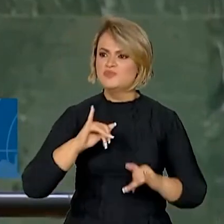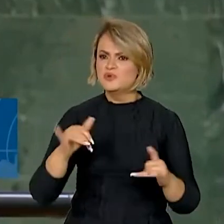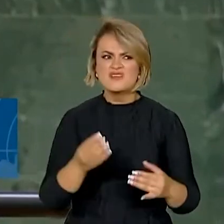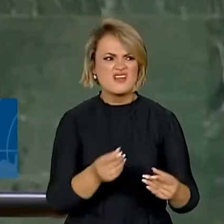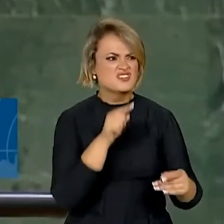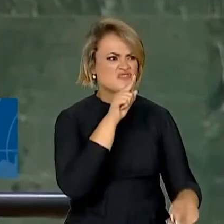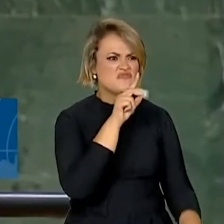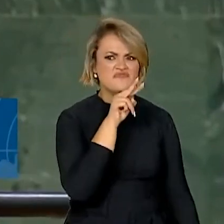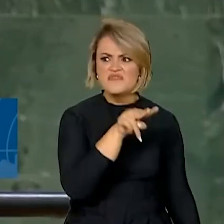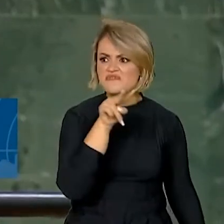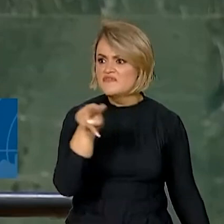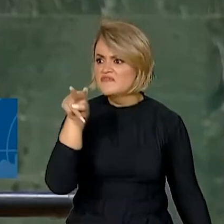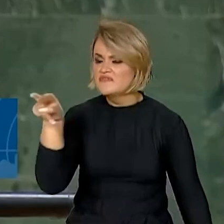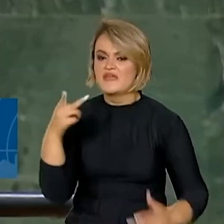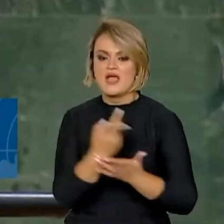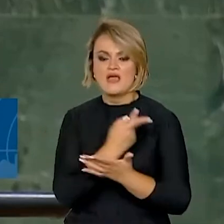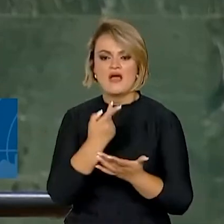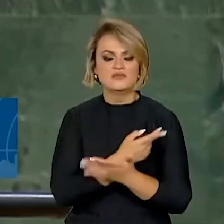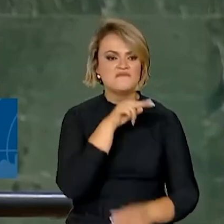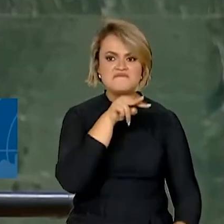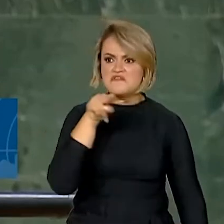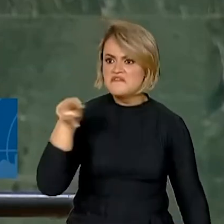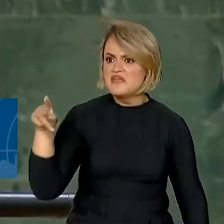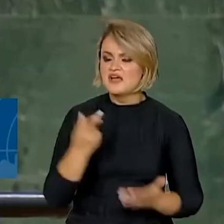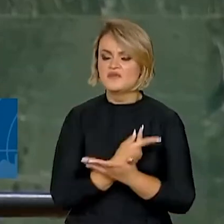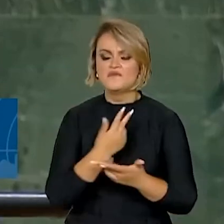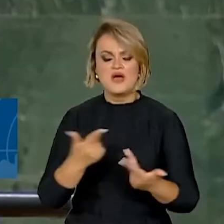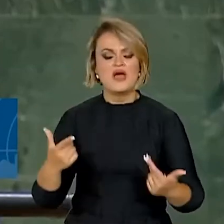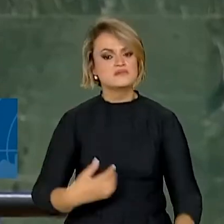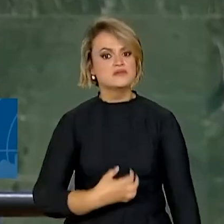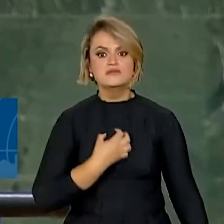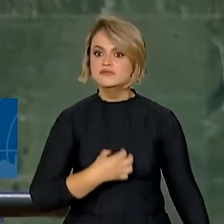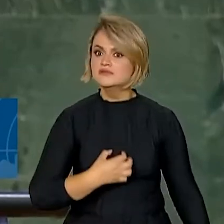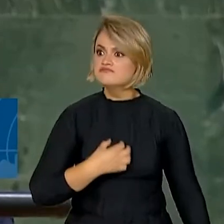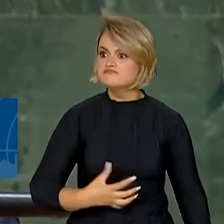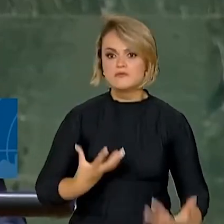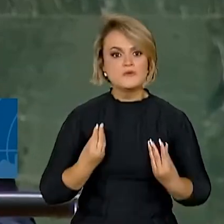indignação com a desigualdade e trabalhar incansavelmente para